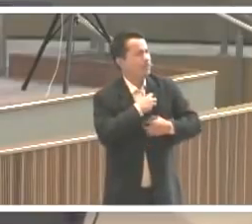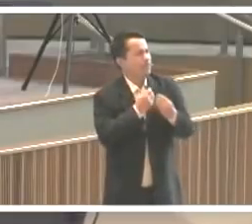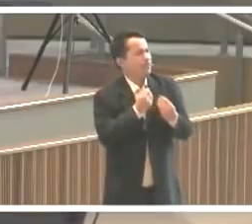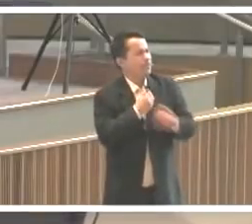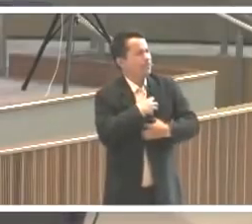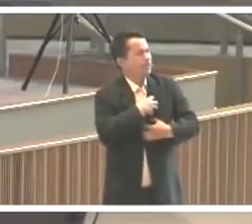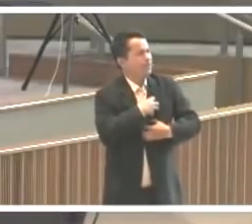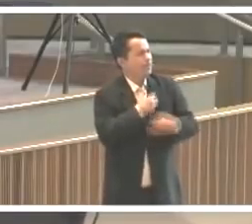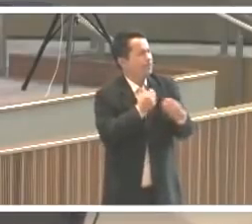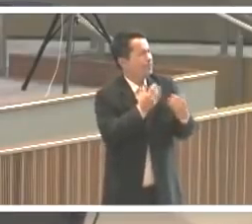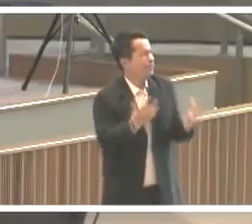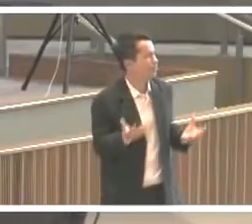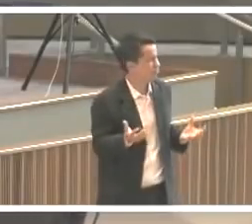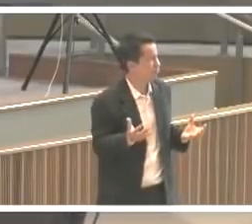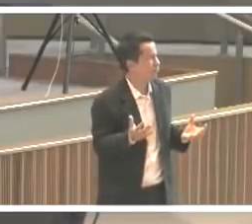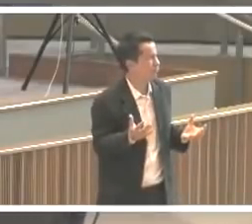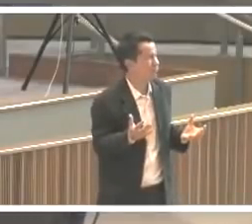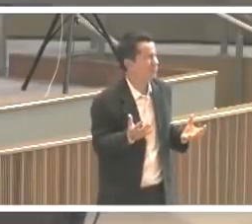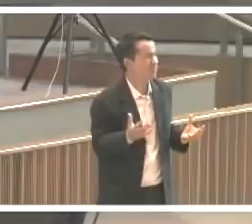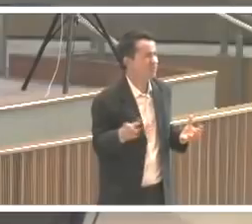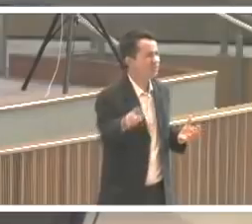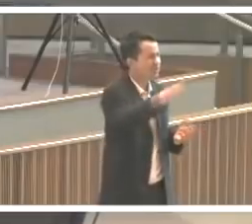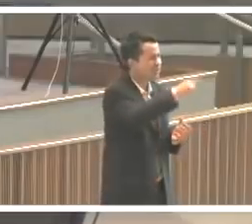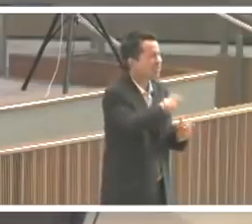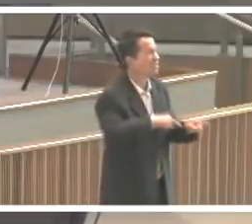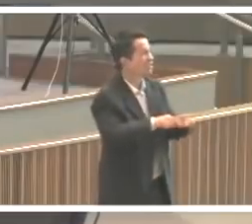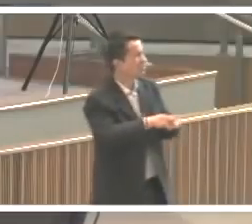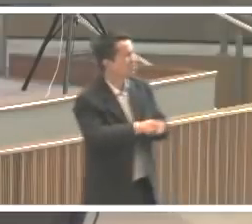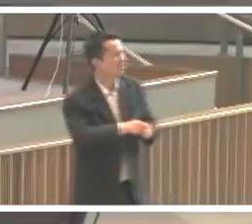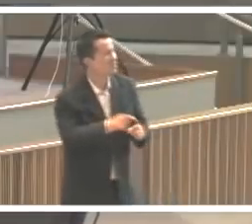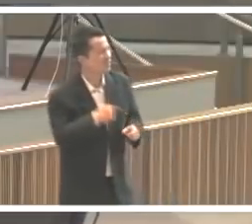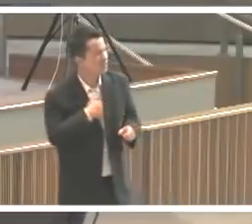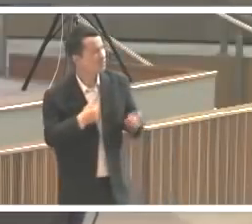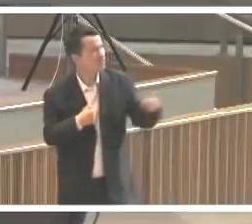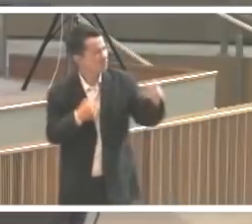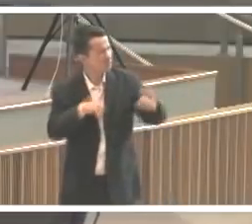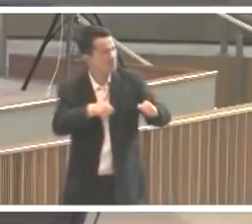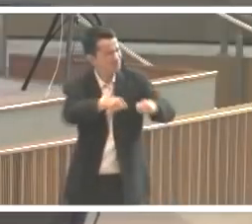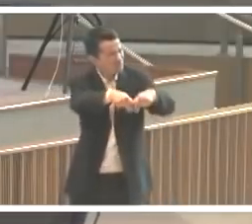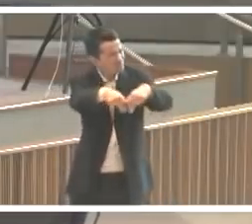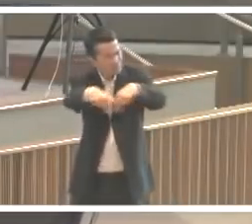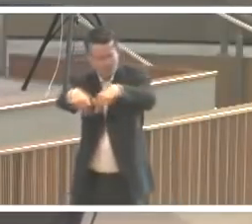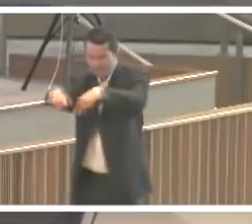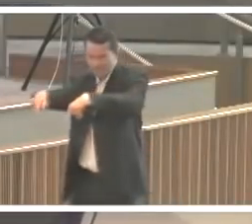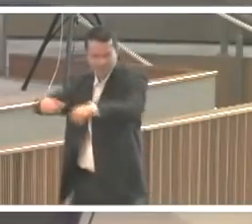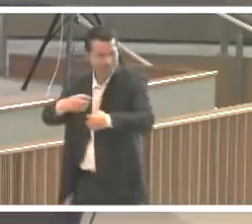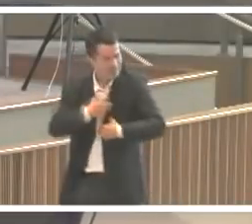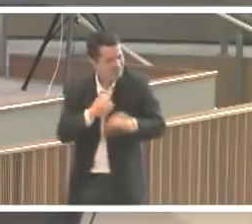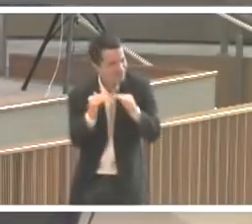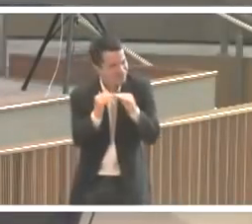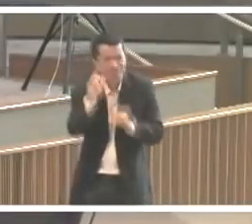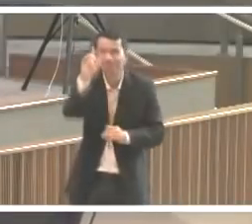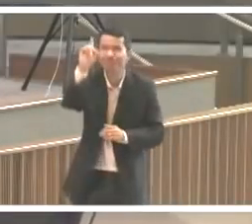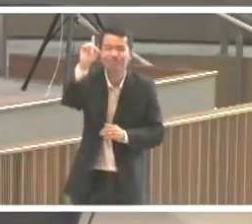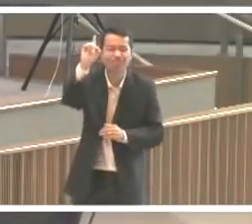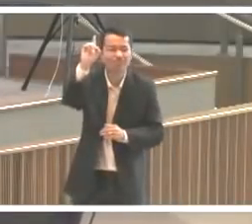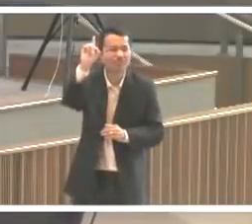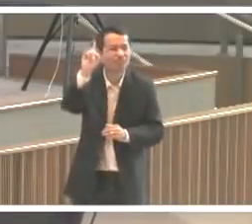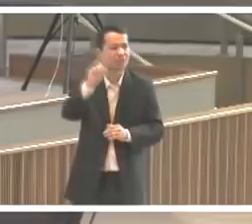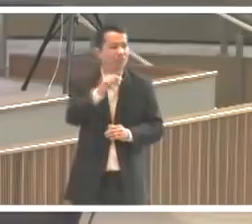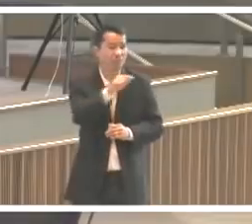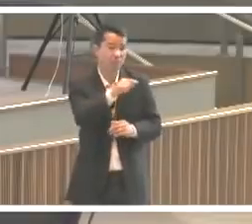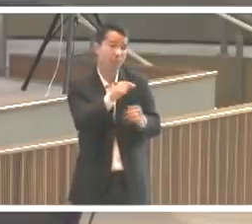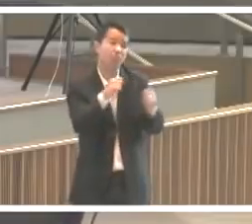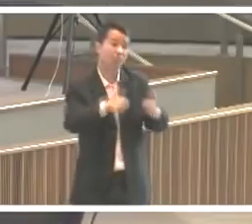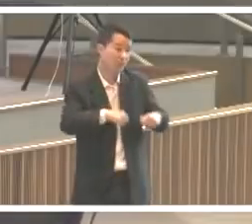uma atitude, do jeito dele, não do meu, então, se eu não consigo fazer isso num templo, eu não